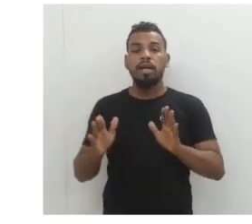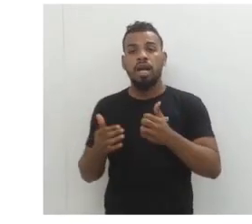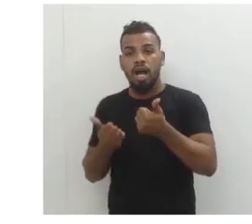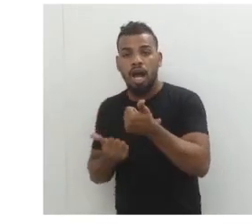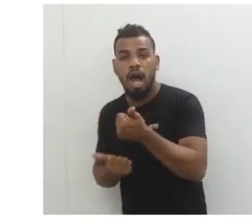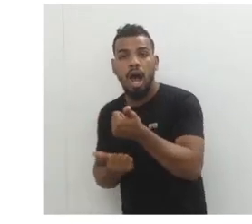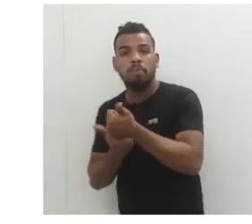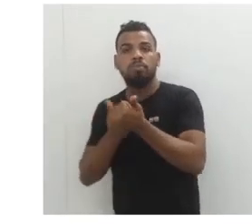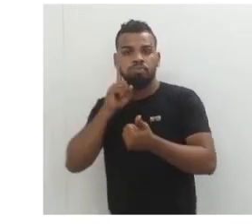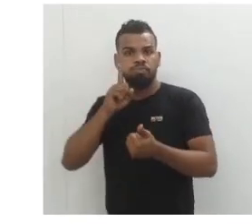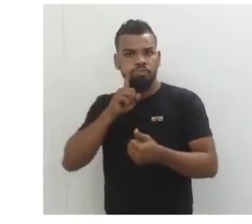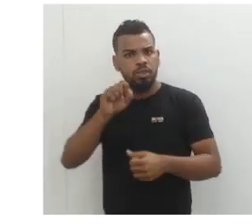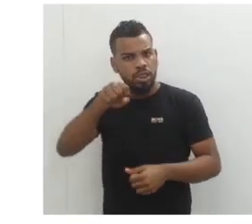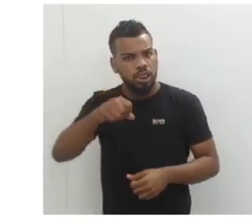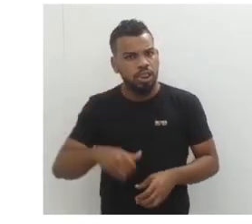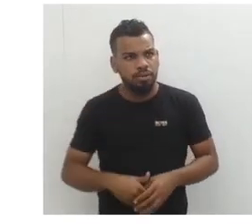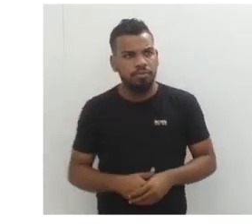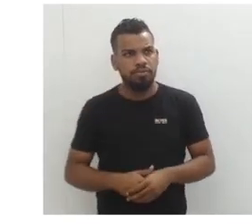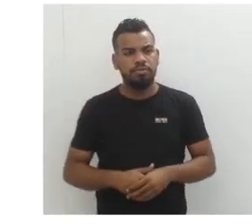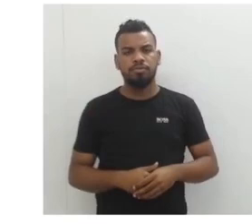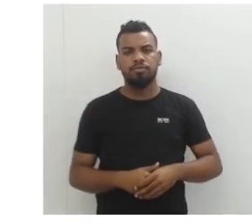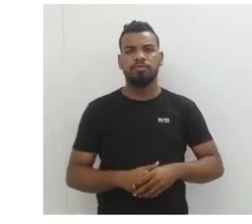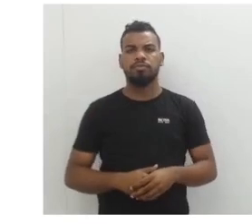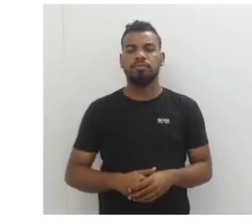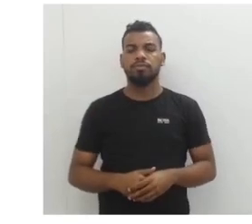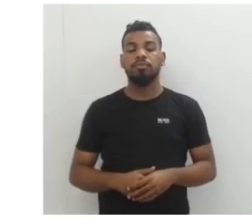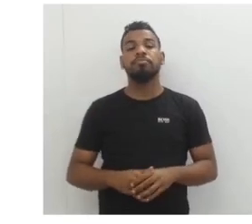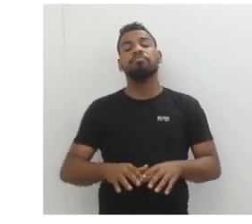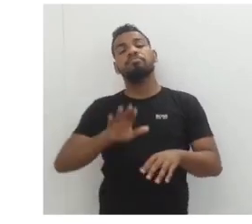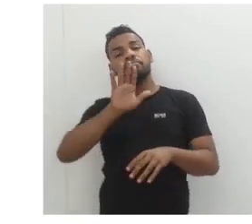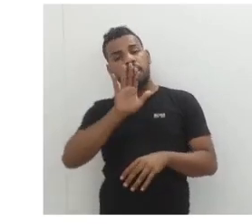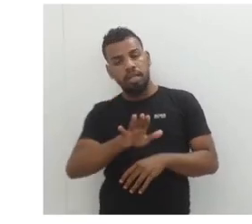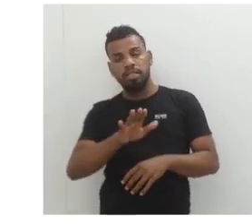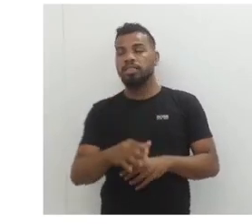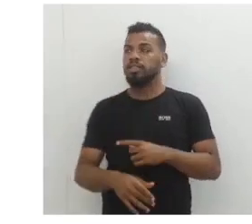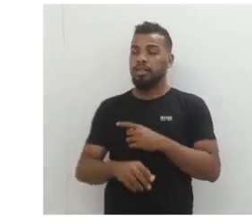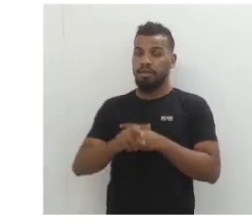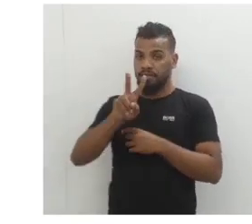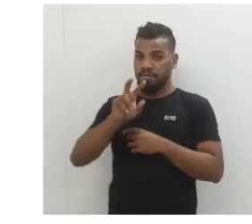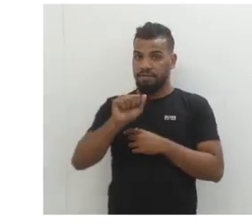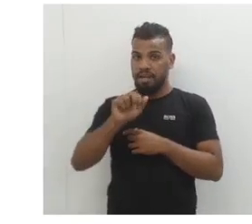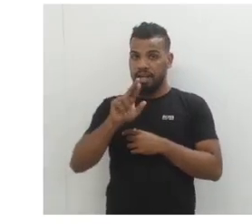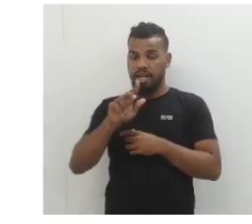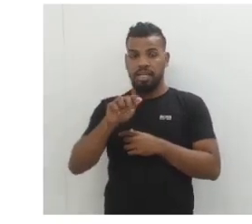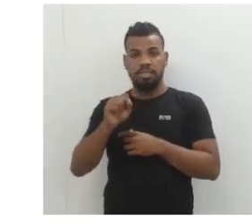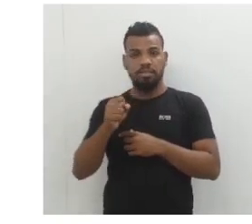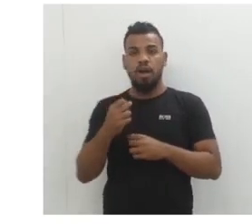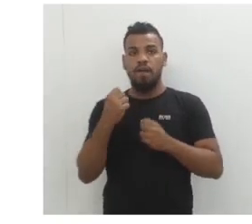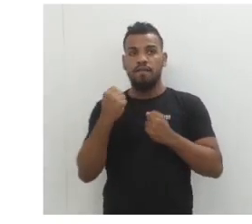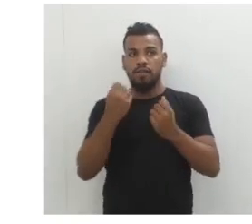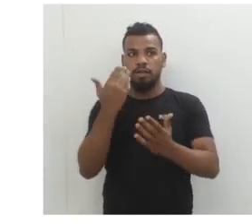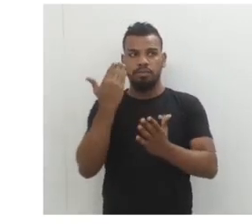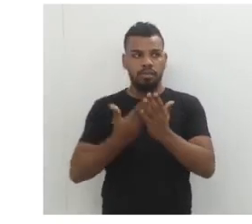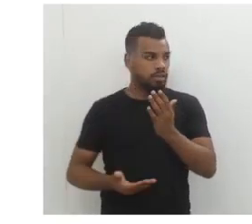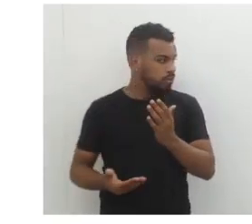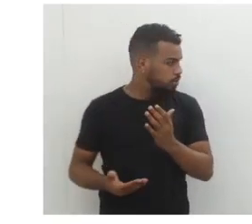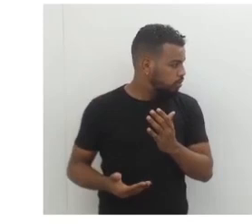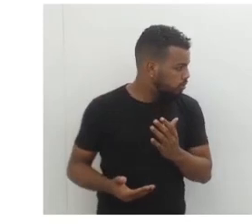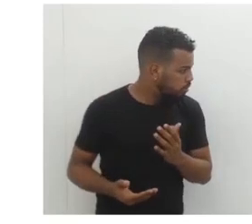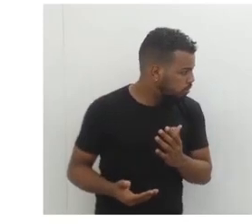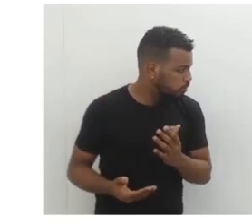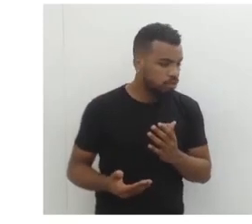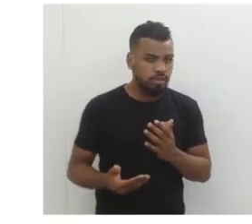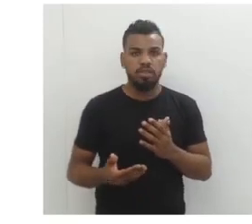apoiou os Estados Unidos, né? Mas Vargas se enfraqueceu com isso e um